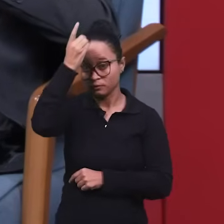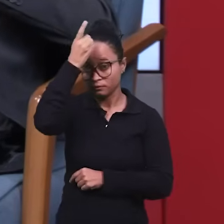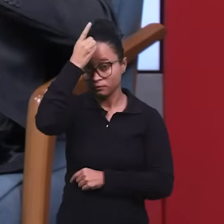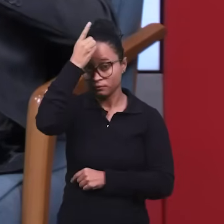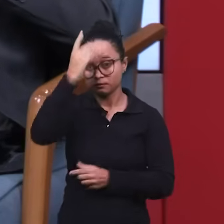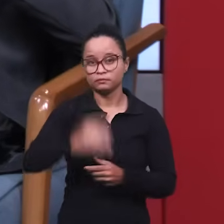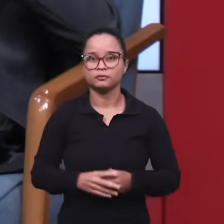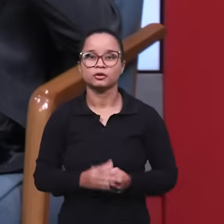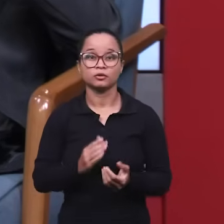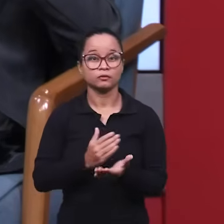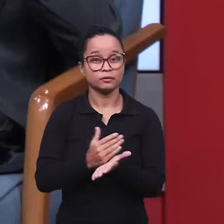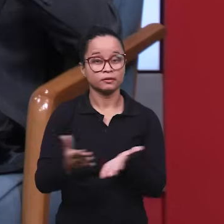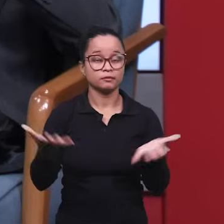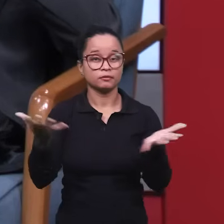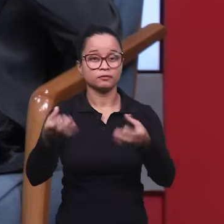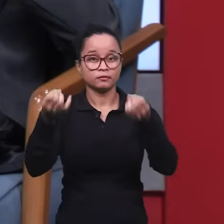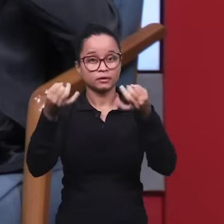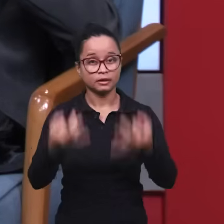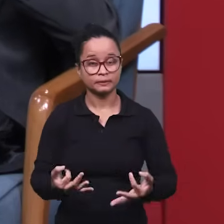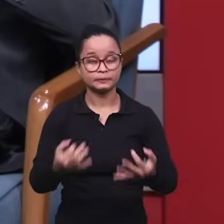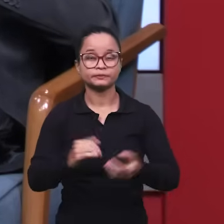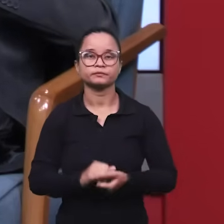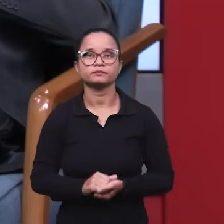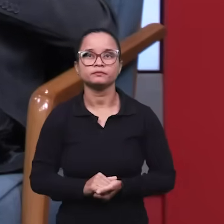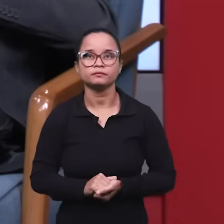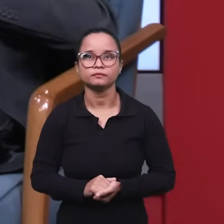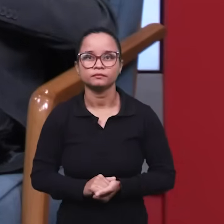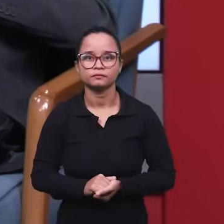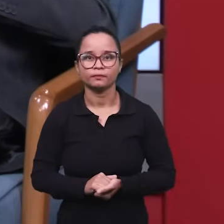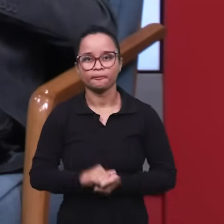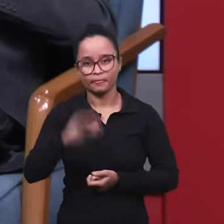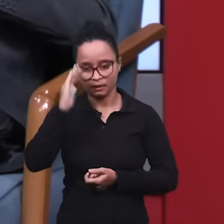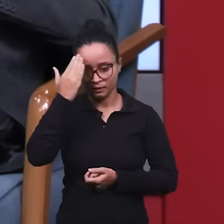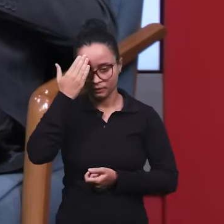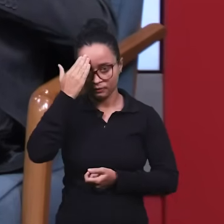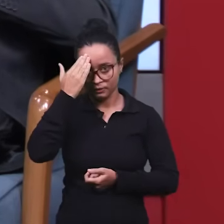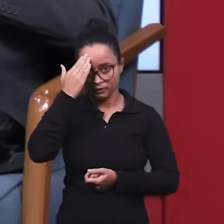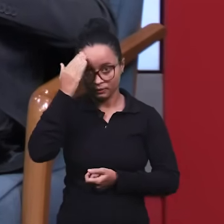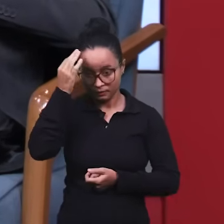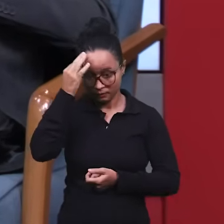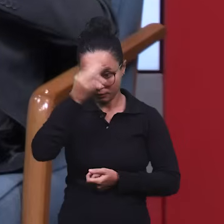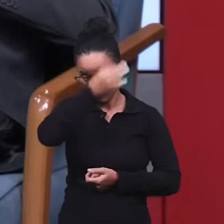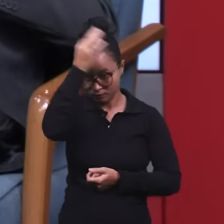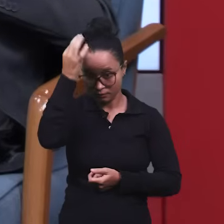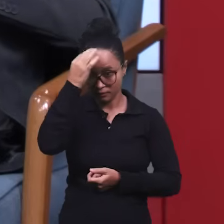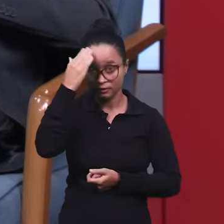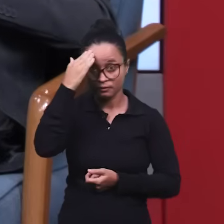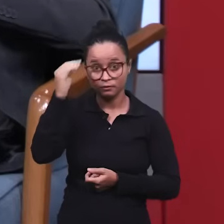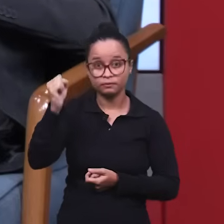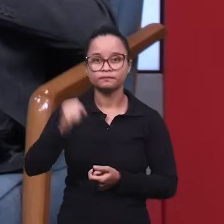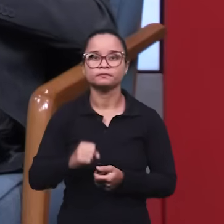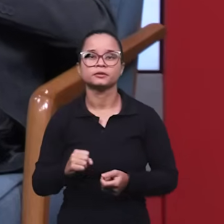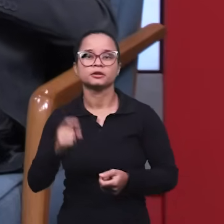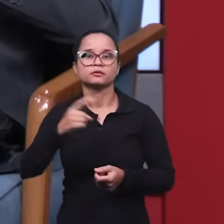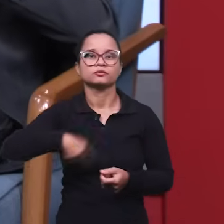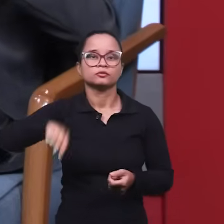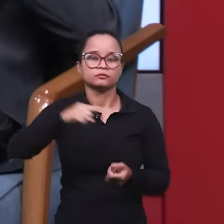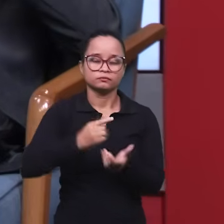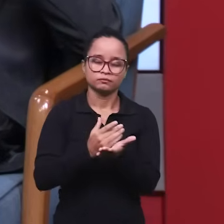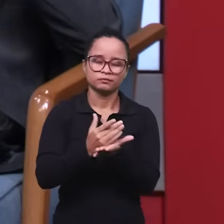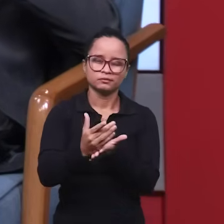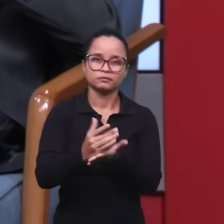outros dons, né? Nós começamos a falar agora sobre discernimento de espírito e sabedoria. Nós